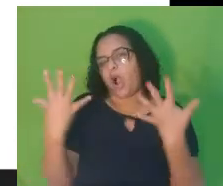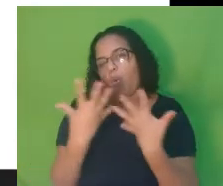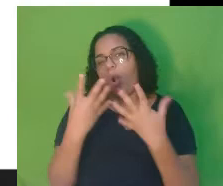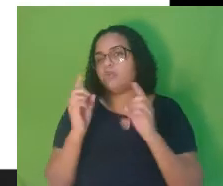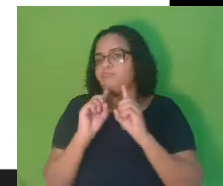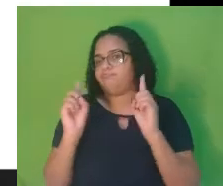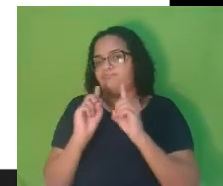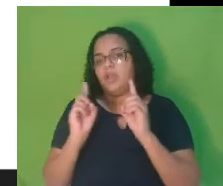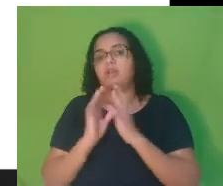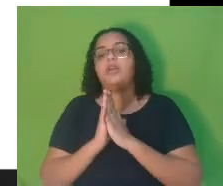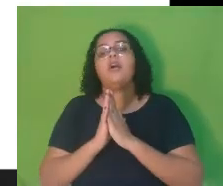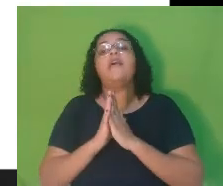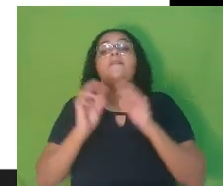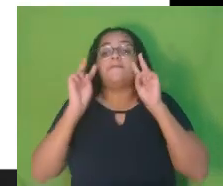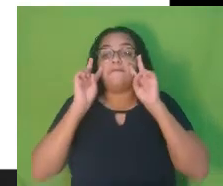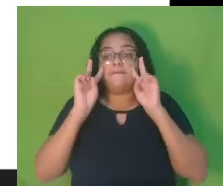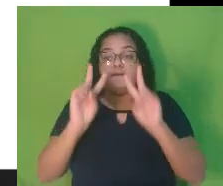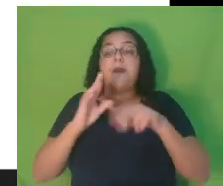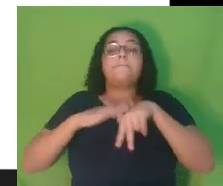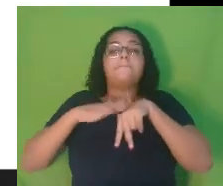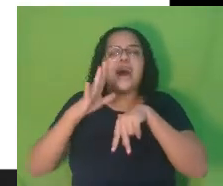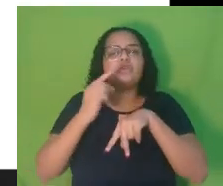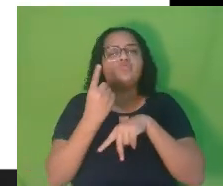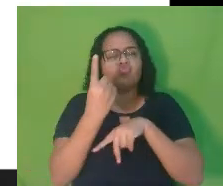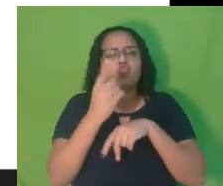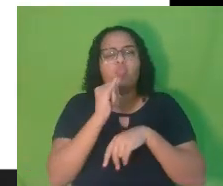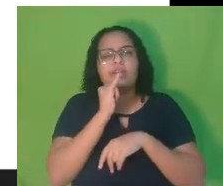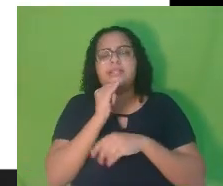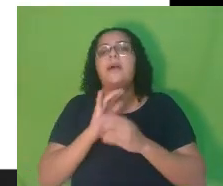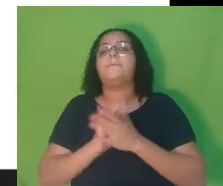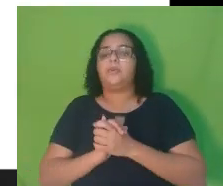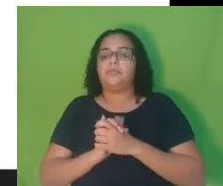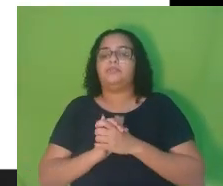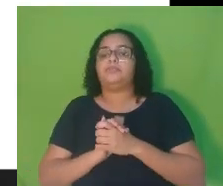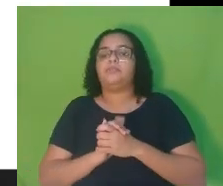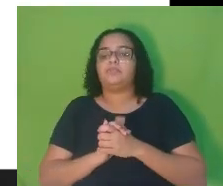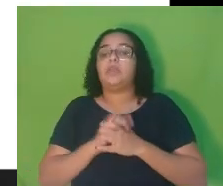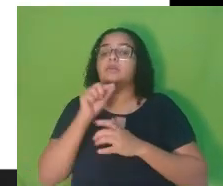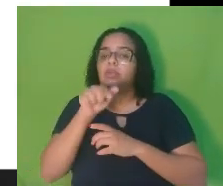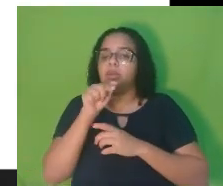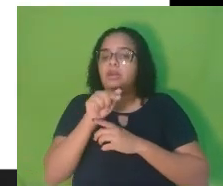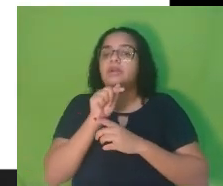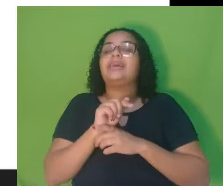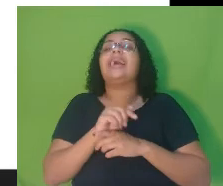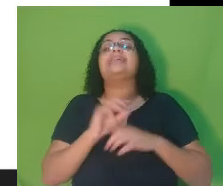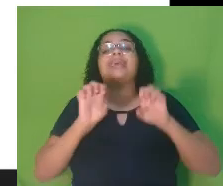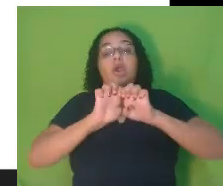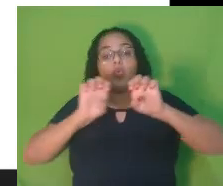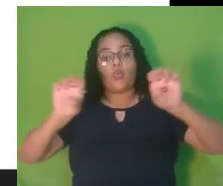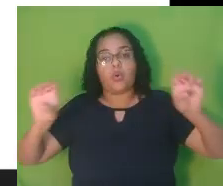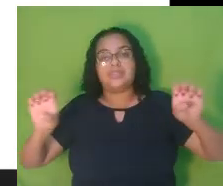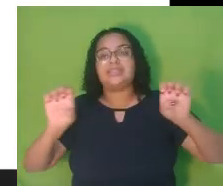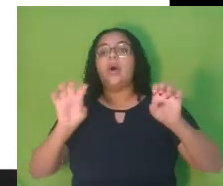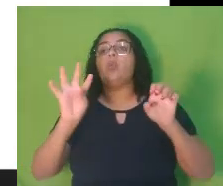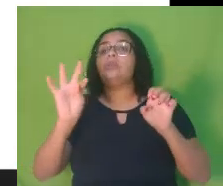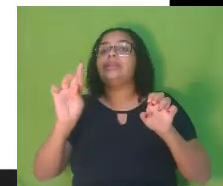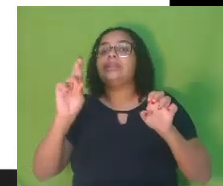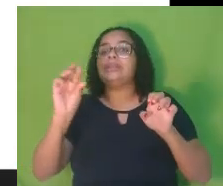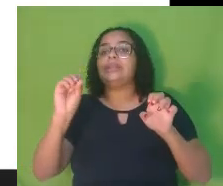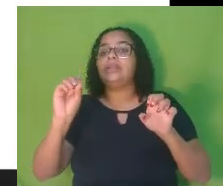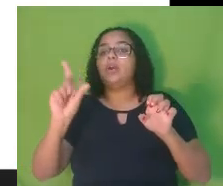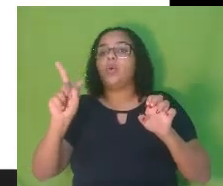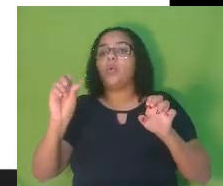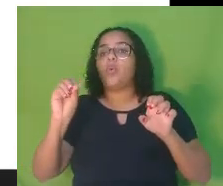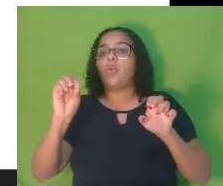aqui. Vamos ver mais um exemplo. Agora a gente tem essa equação trigonométrica